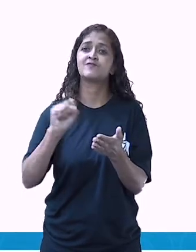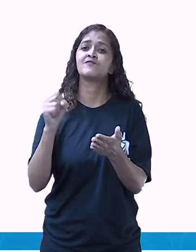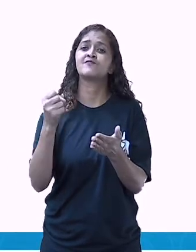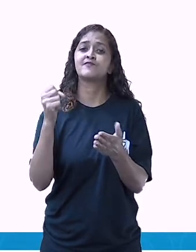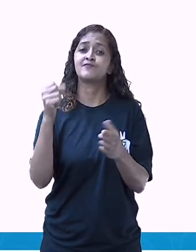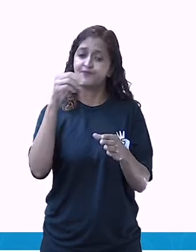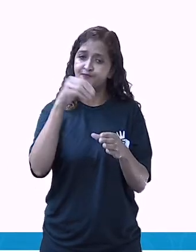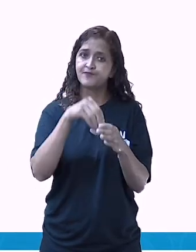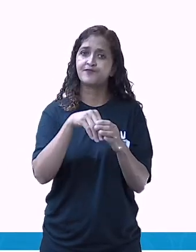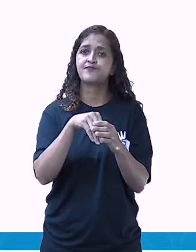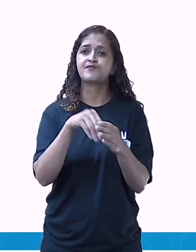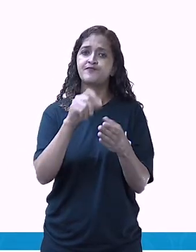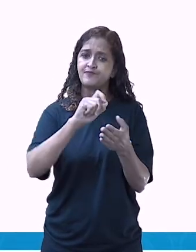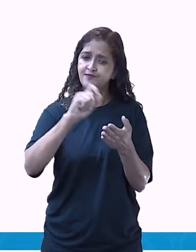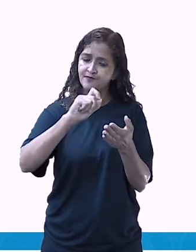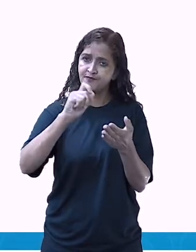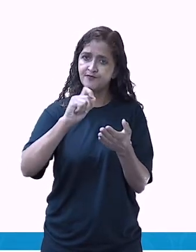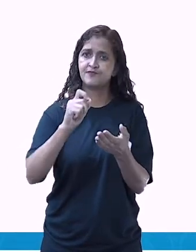8.